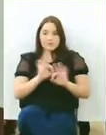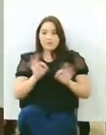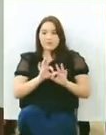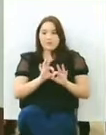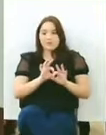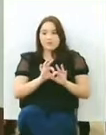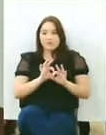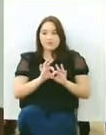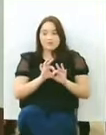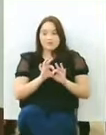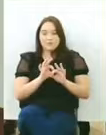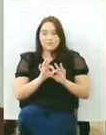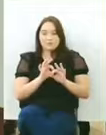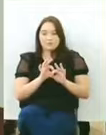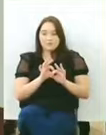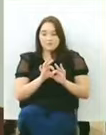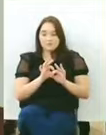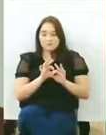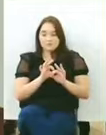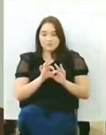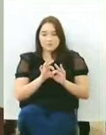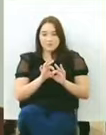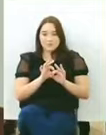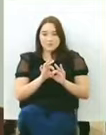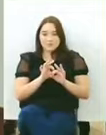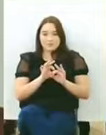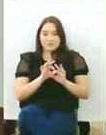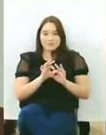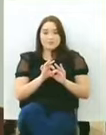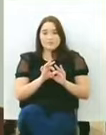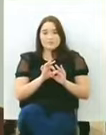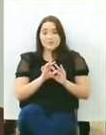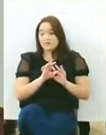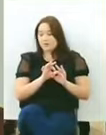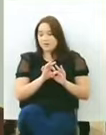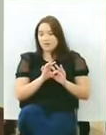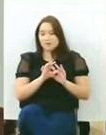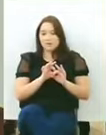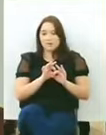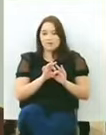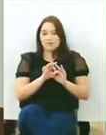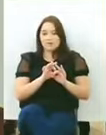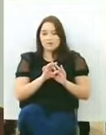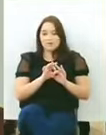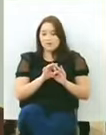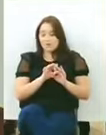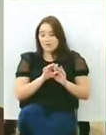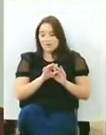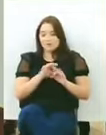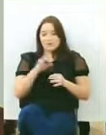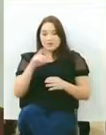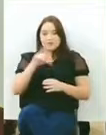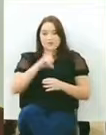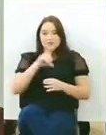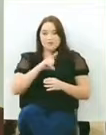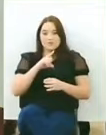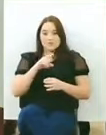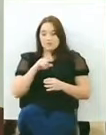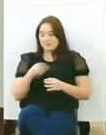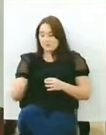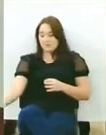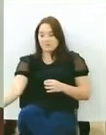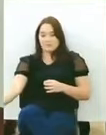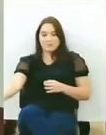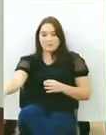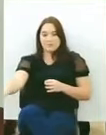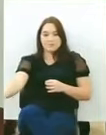nem nos levará a nada. E nós precisamos lidar com essa questão com um